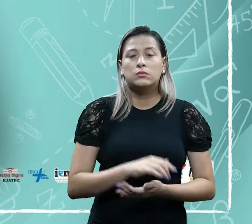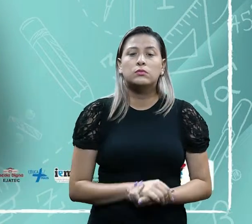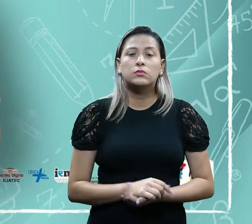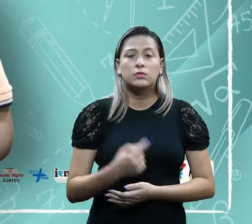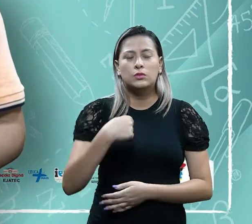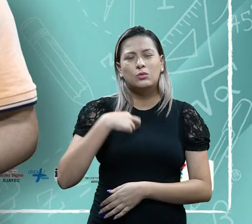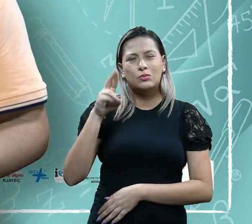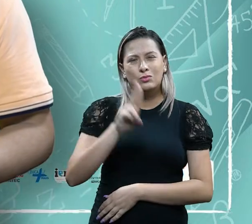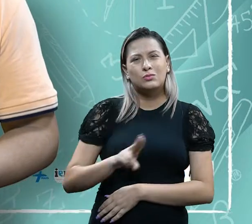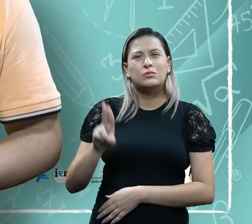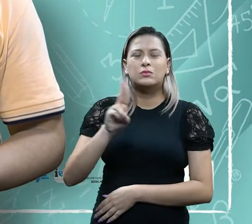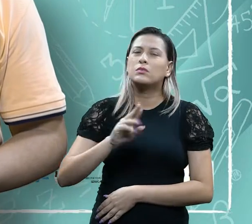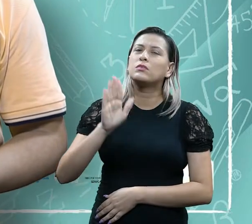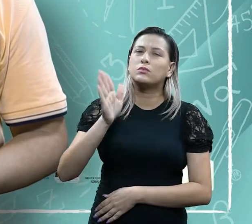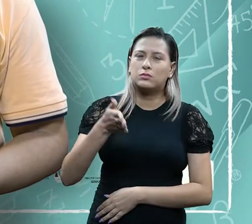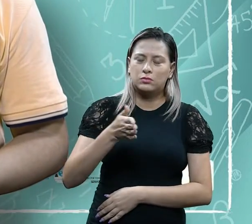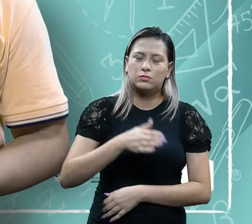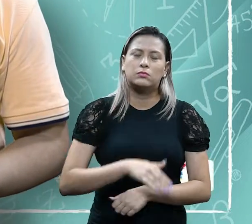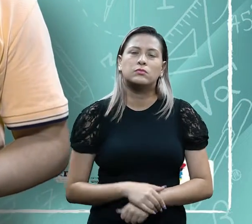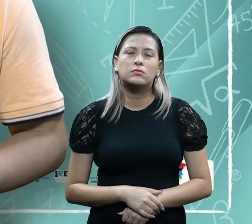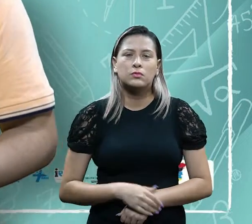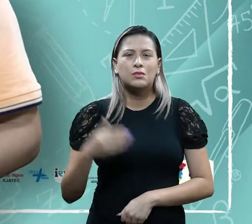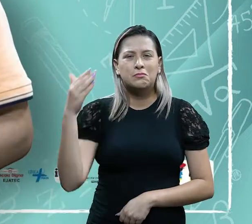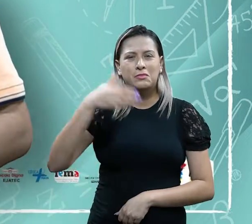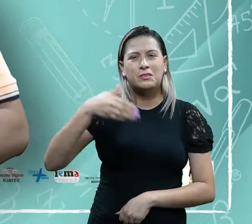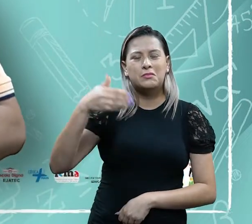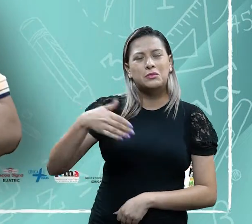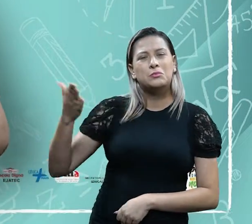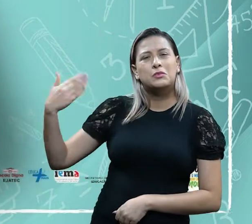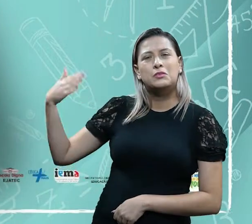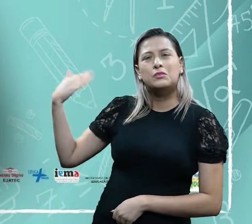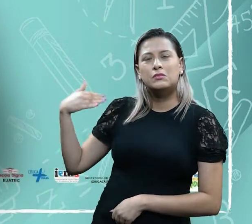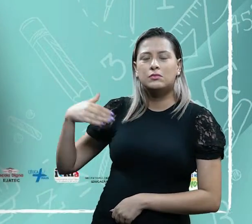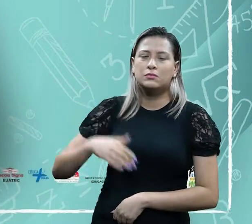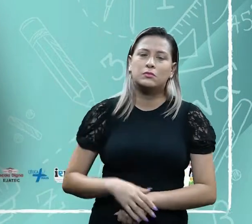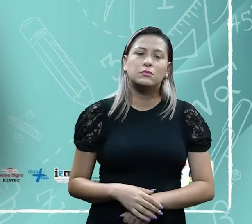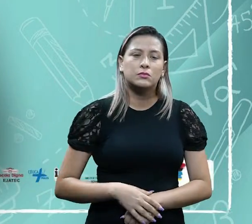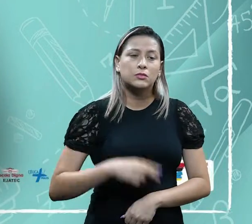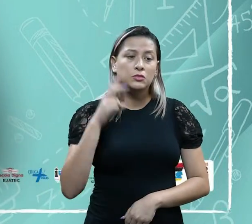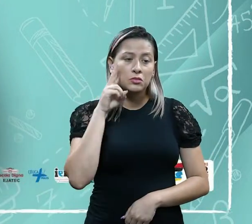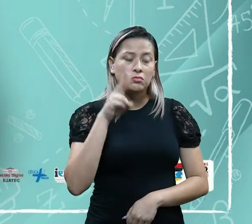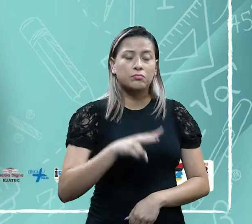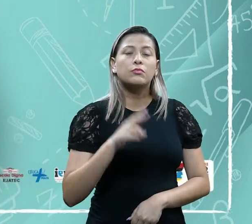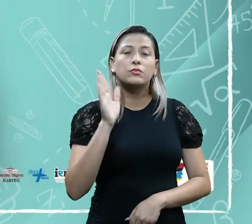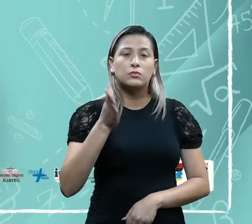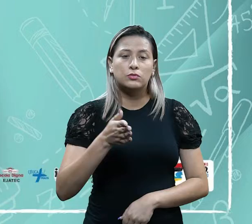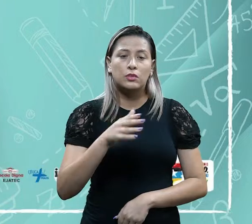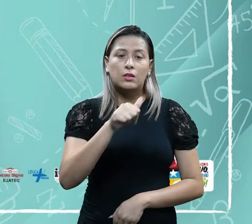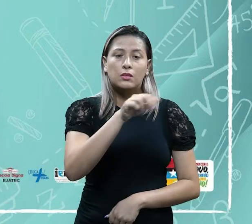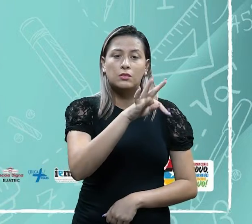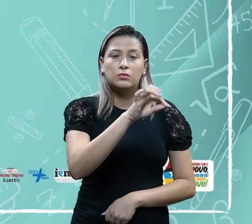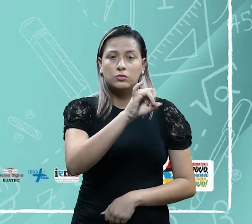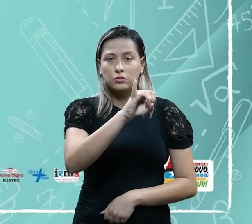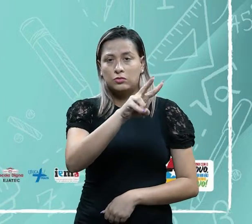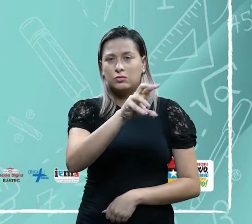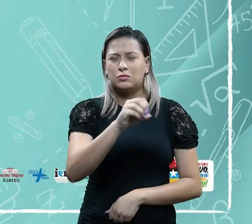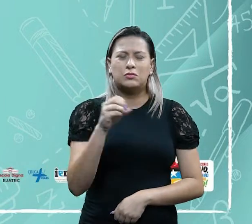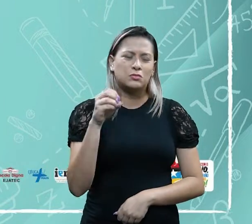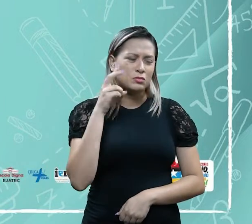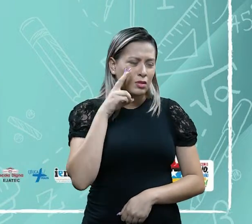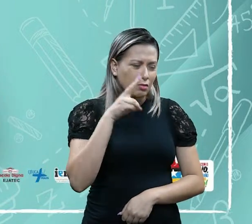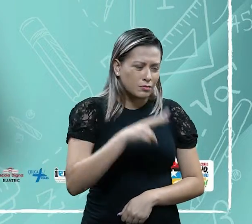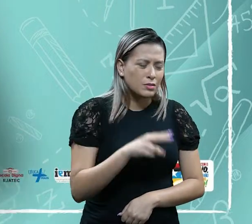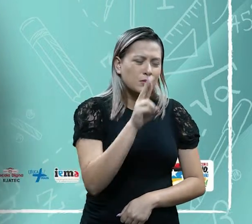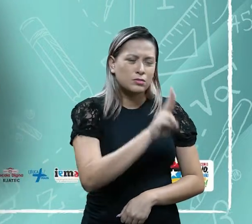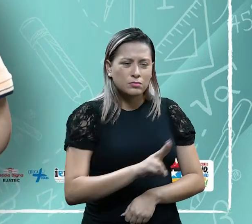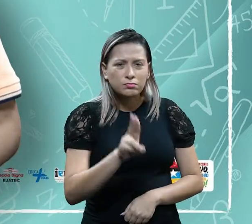eu já utilizei, que ele já foi frequente, né, que eu já fiz a consulta nele, ele já foi um arquivo ativo. Eu já fiz consultas,